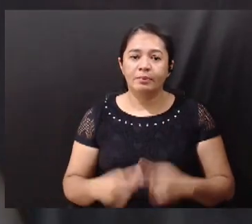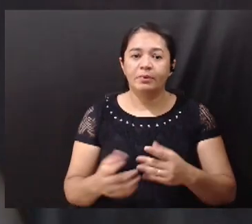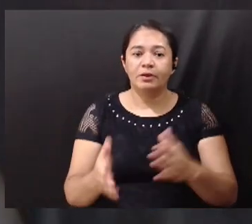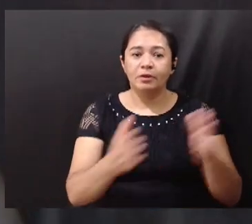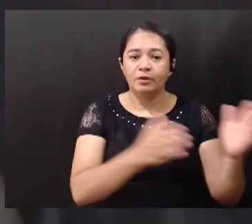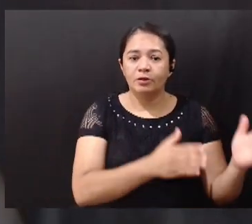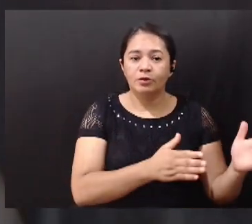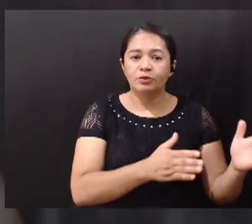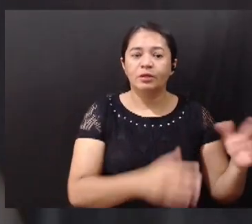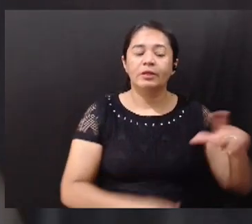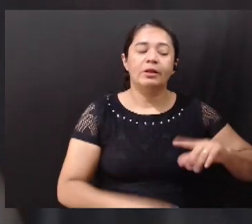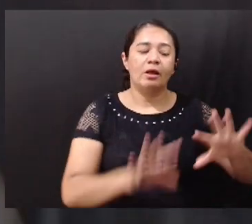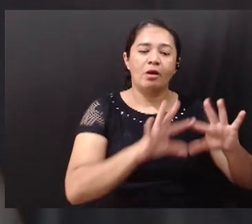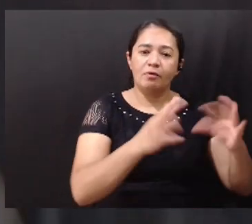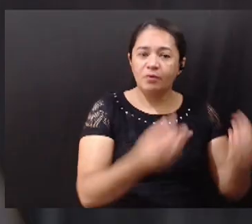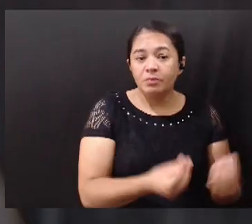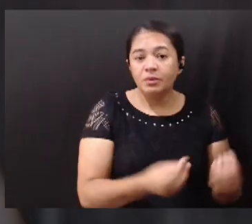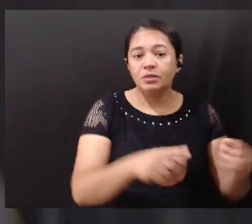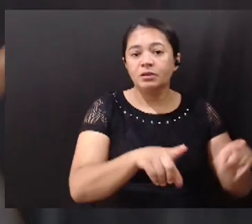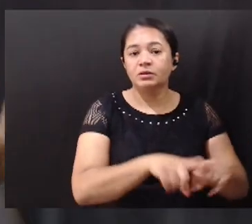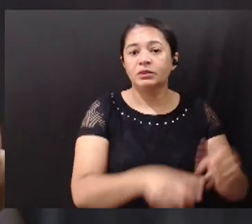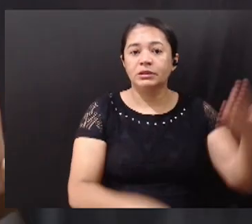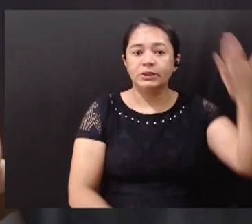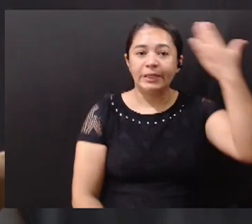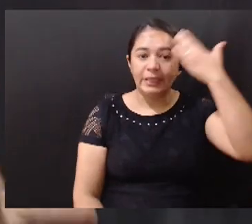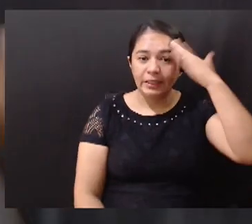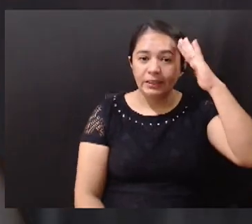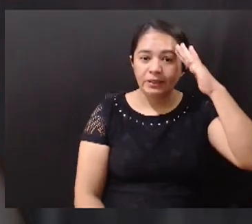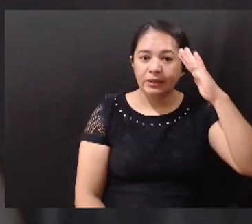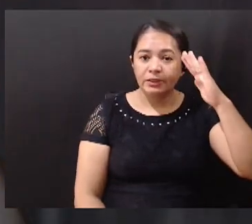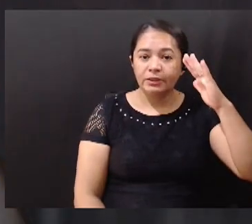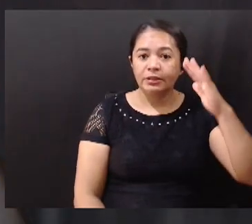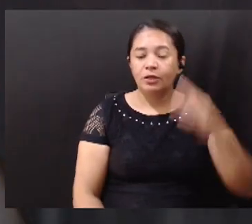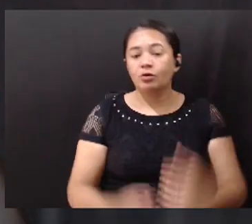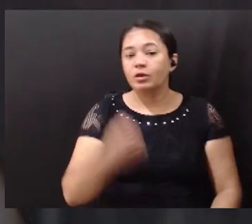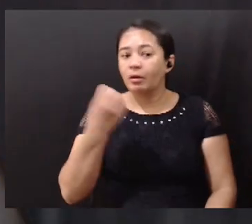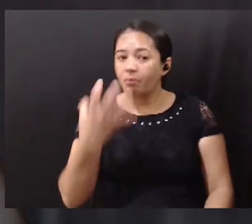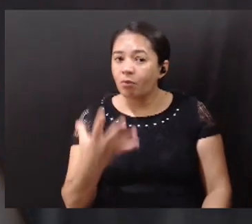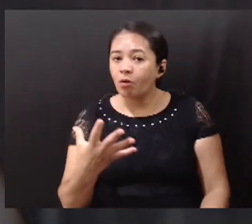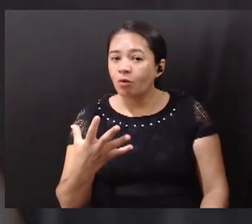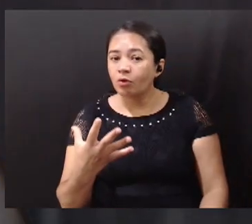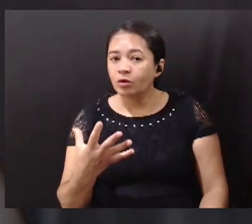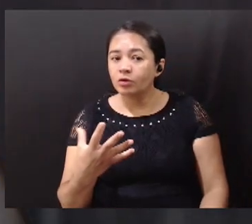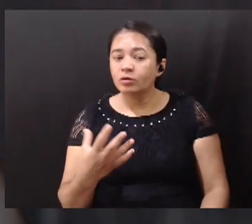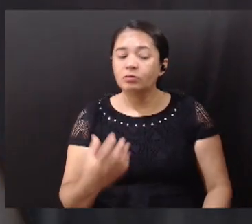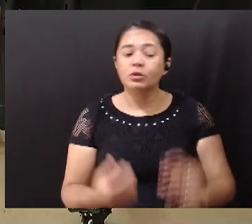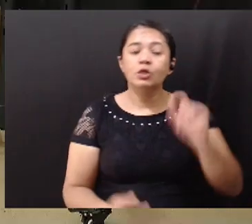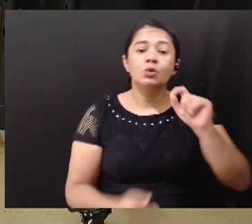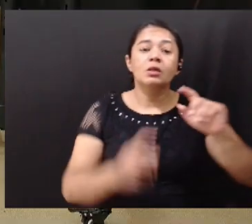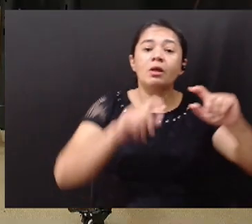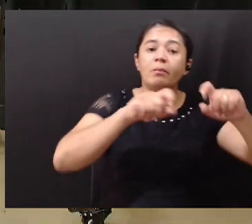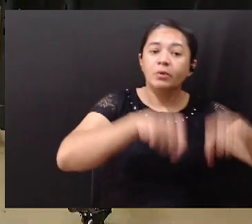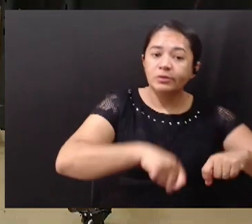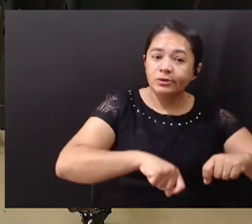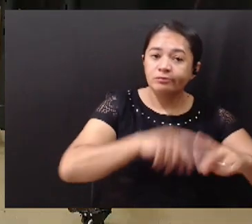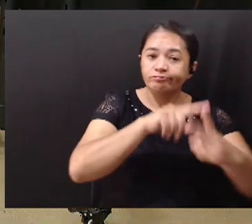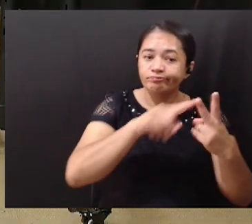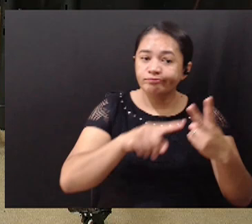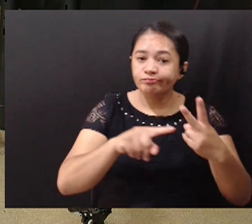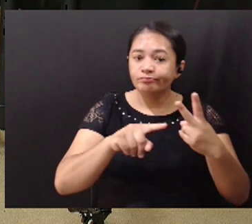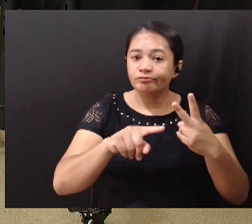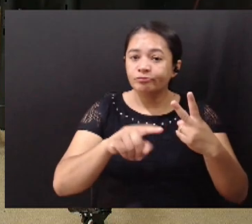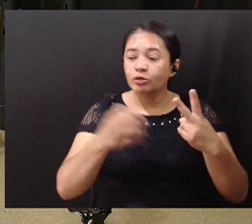família. Então, é entender o que é o ideal e o que é possível. Exatamente, né? O ideal e